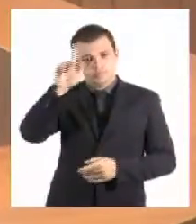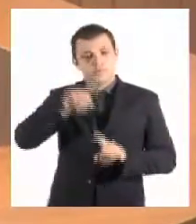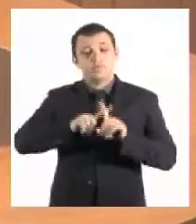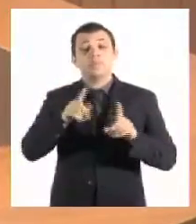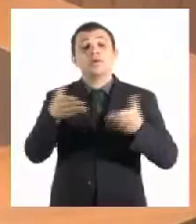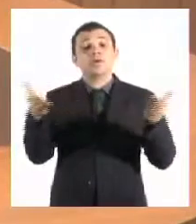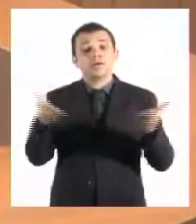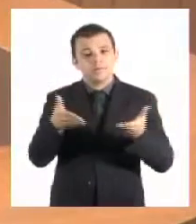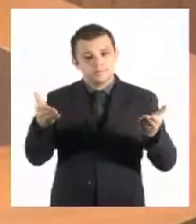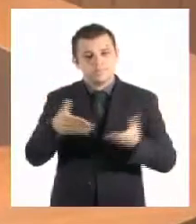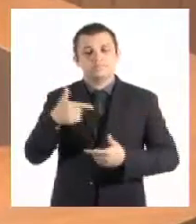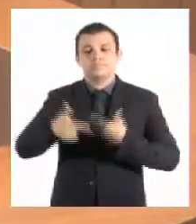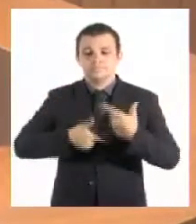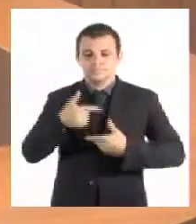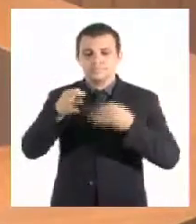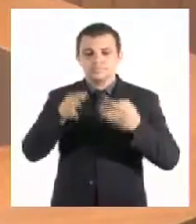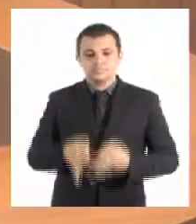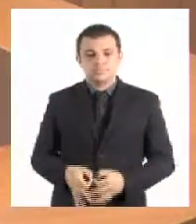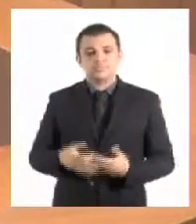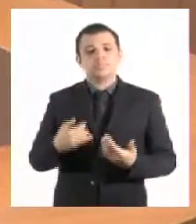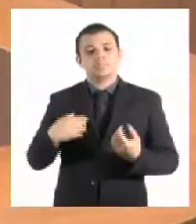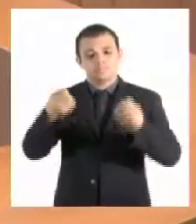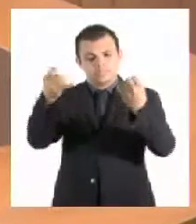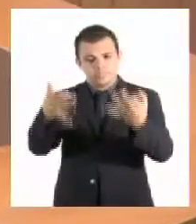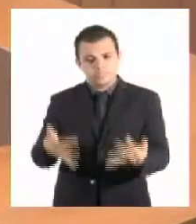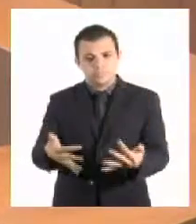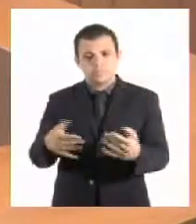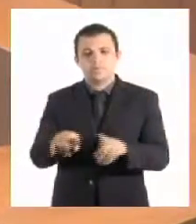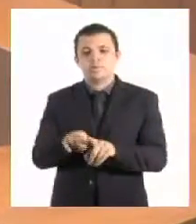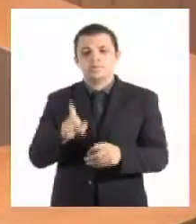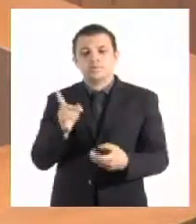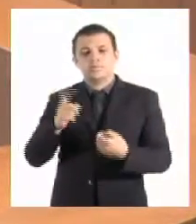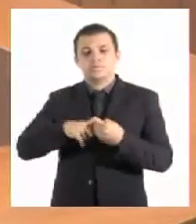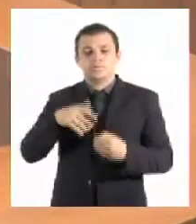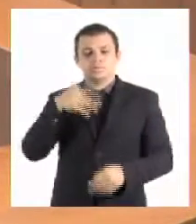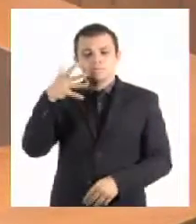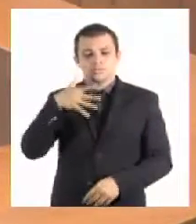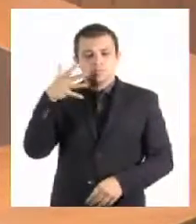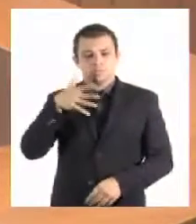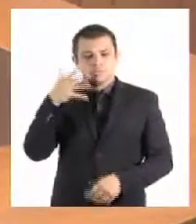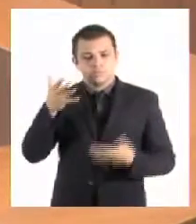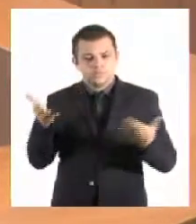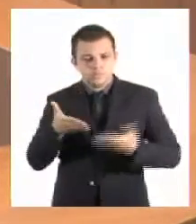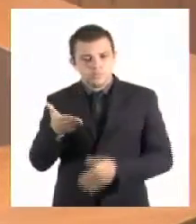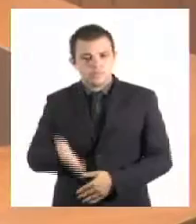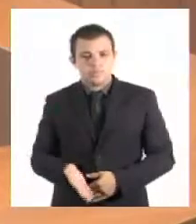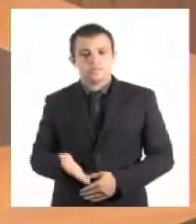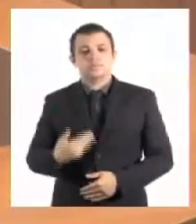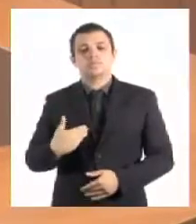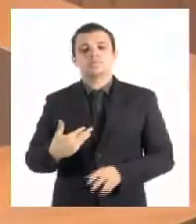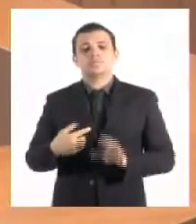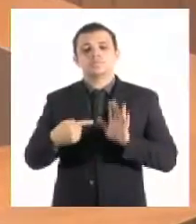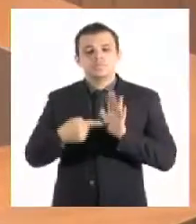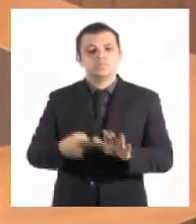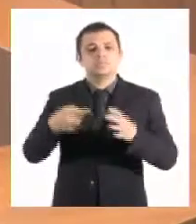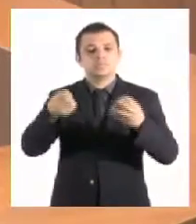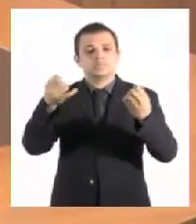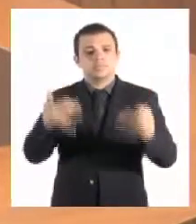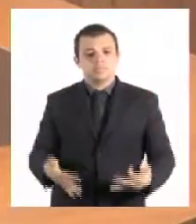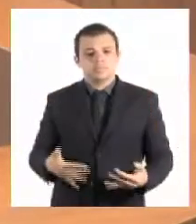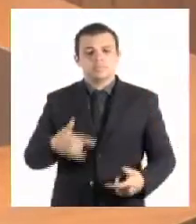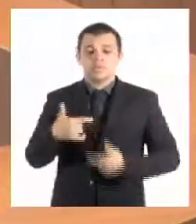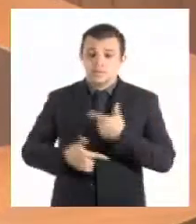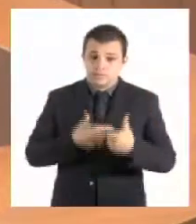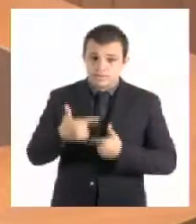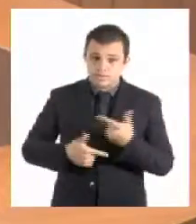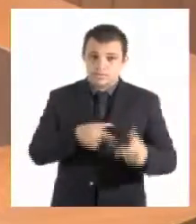foi exatamente isso que eu falei e volto aqui a essa tribuna justamente para colocar e ratificar que os serviços agora do programa